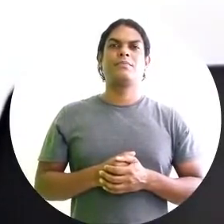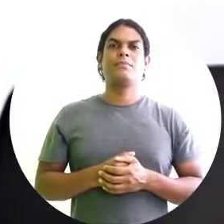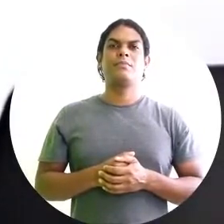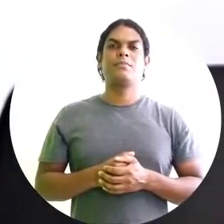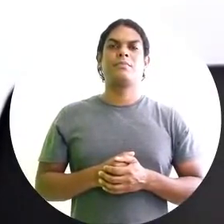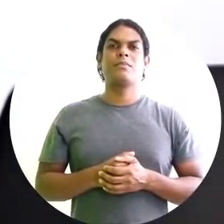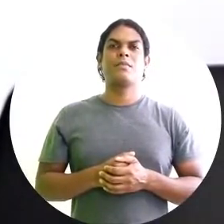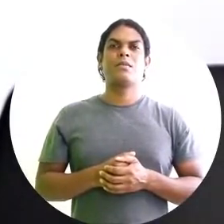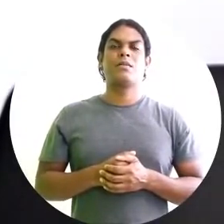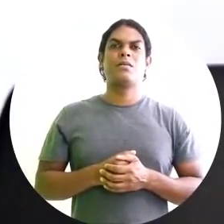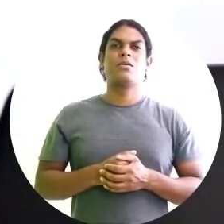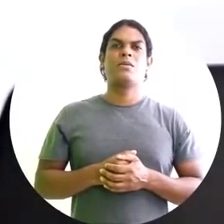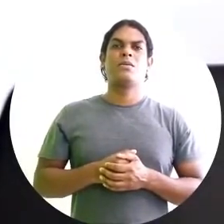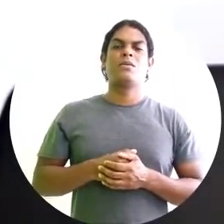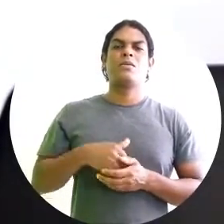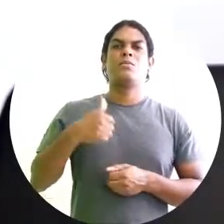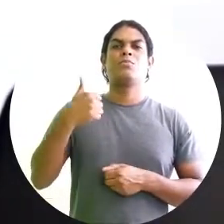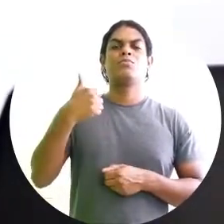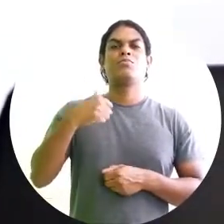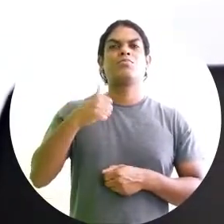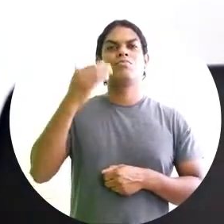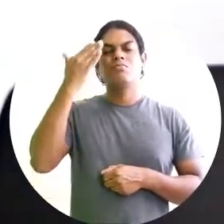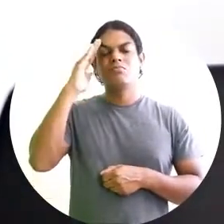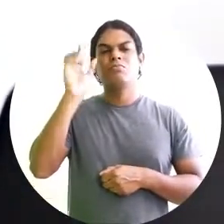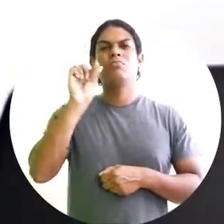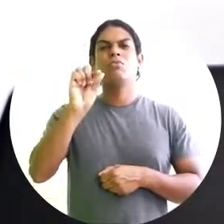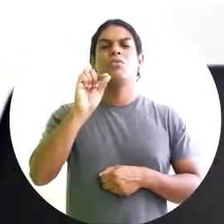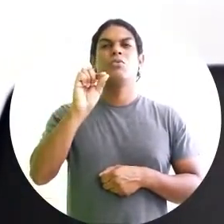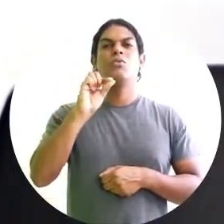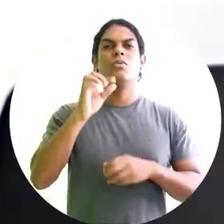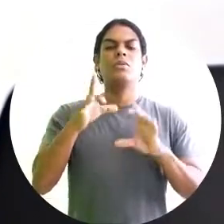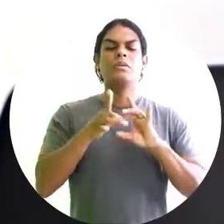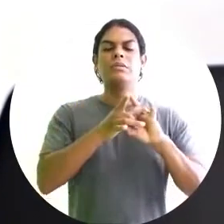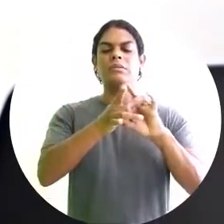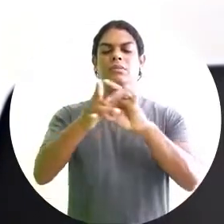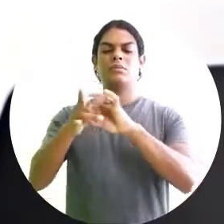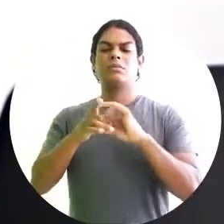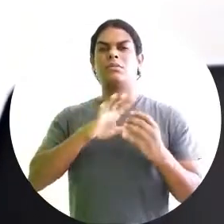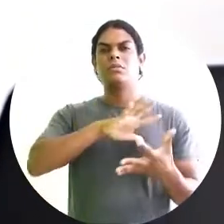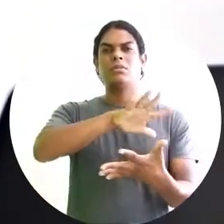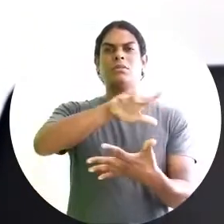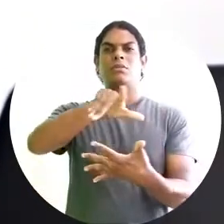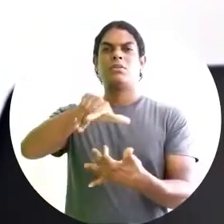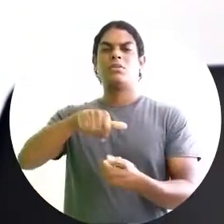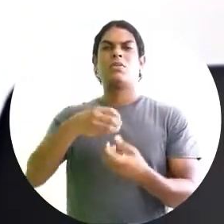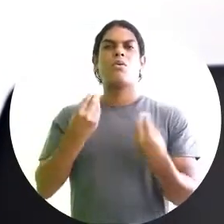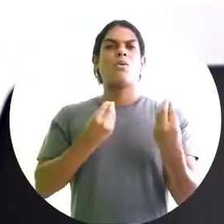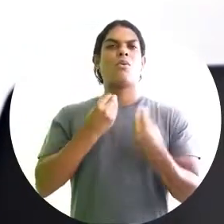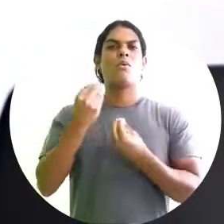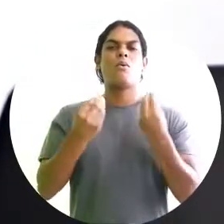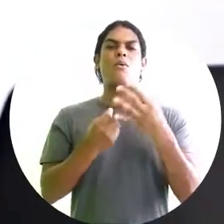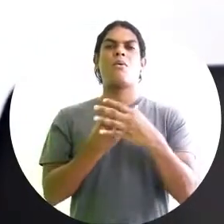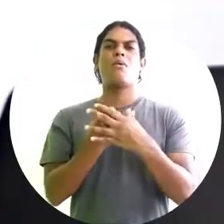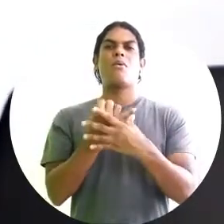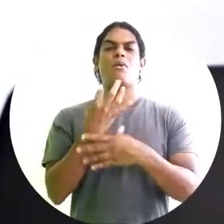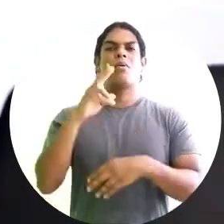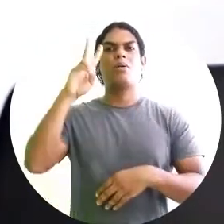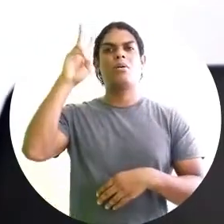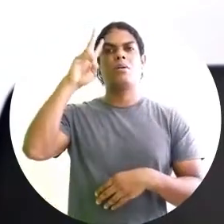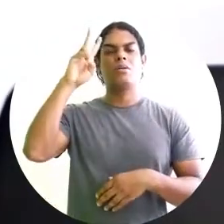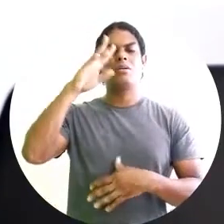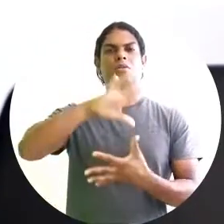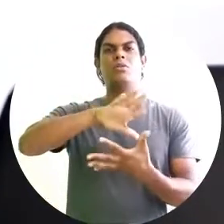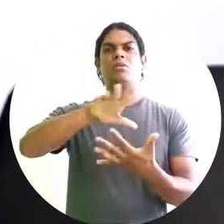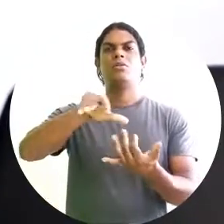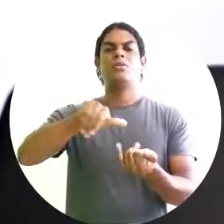devemos entender, ter um breve histórico do que é a globalização, como ela surgiu na história mundial,